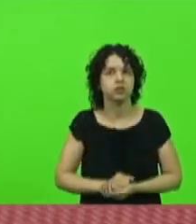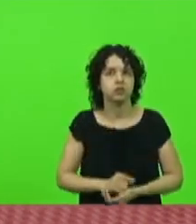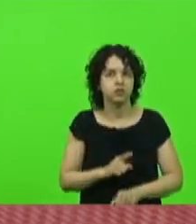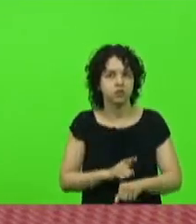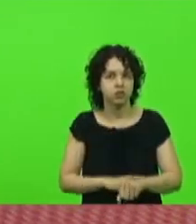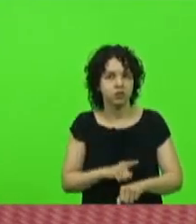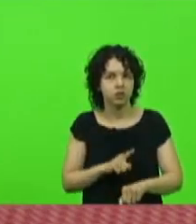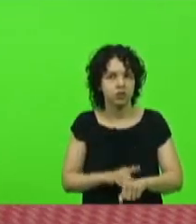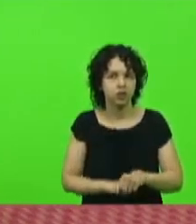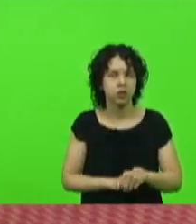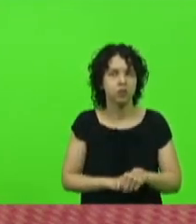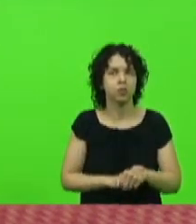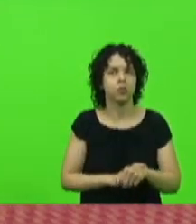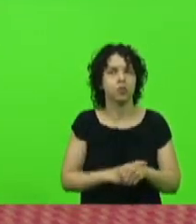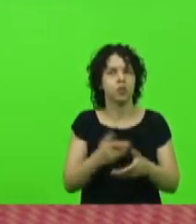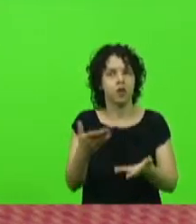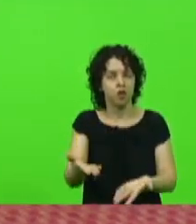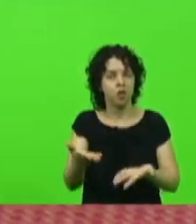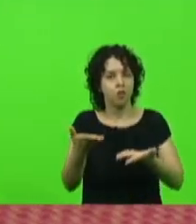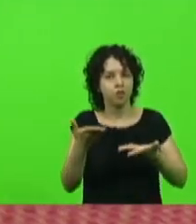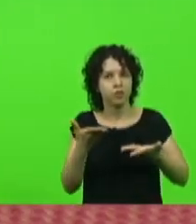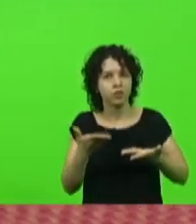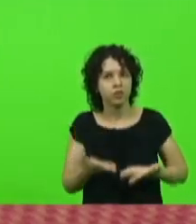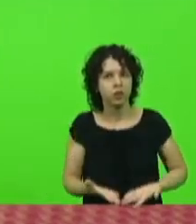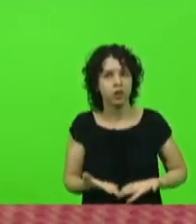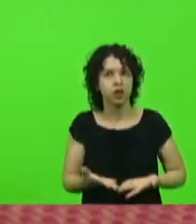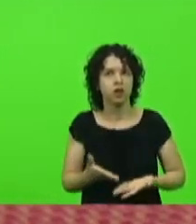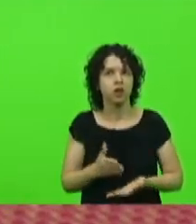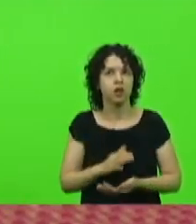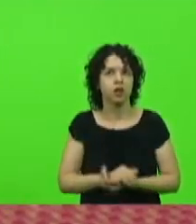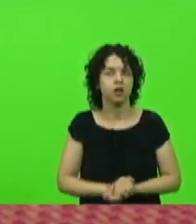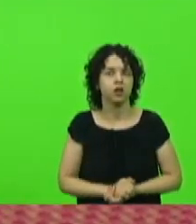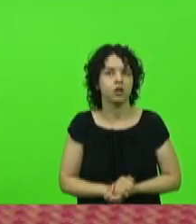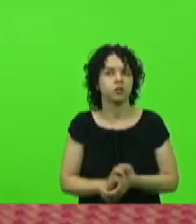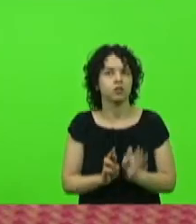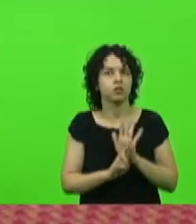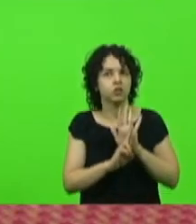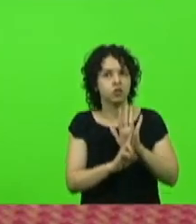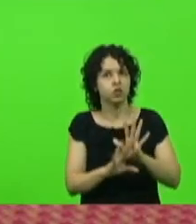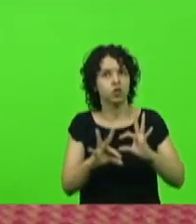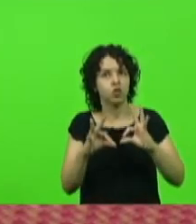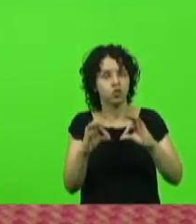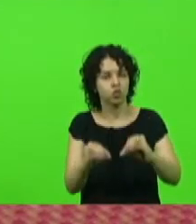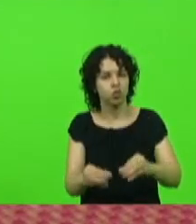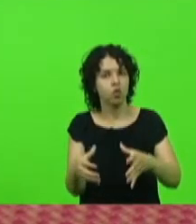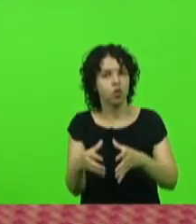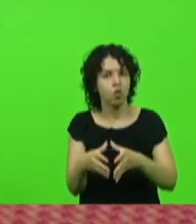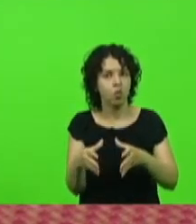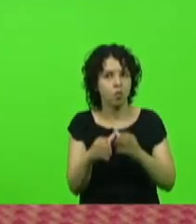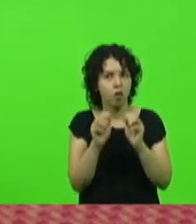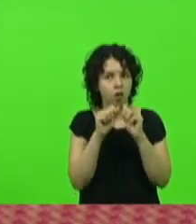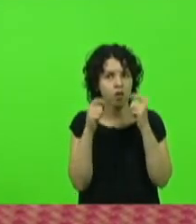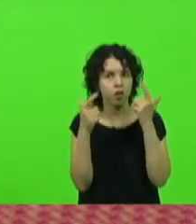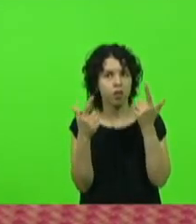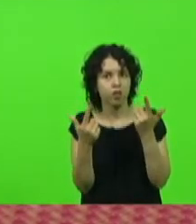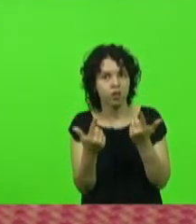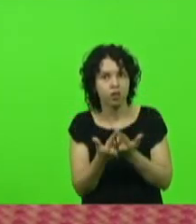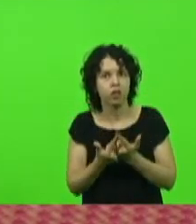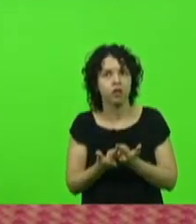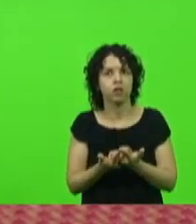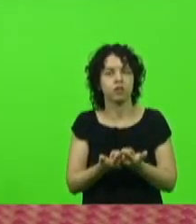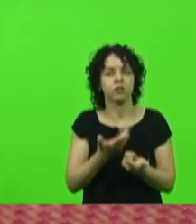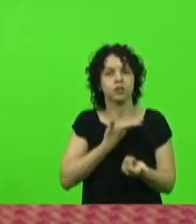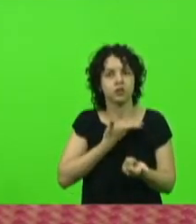cedido, para convidar, em nome de toda a bancada da Assembleia, os nossos companheiros de todo o